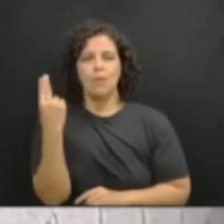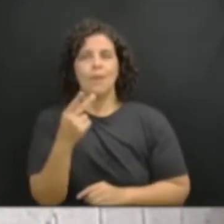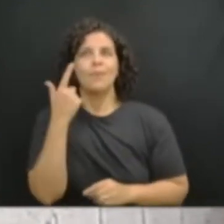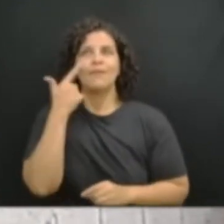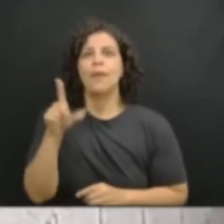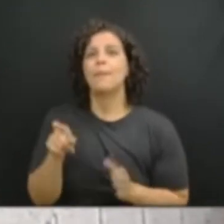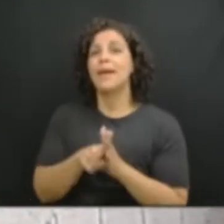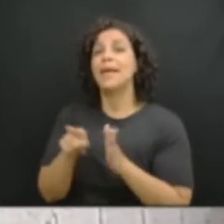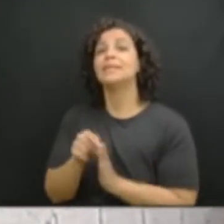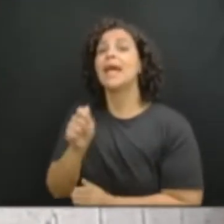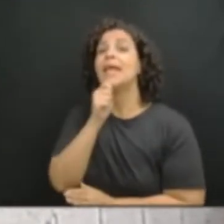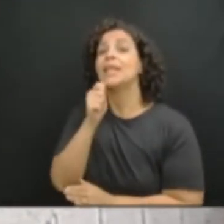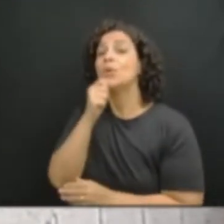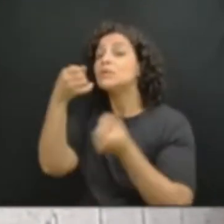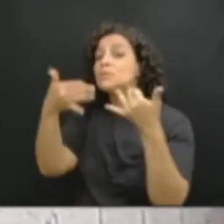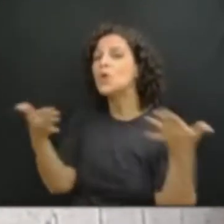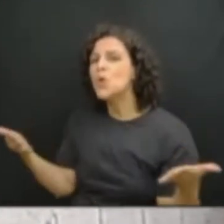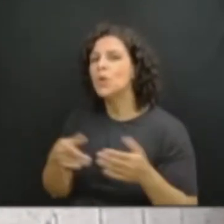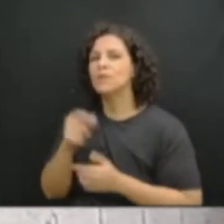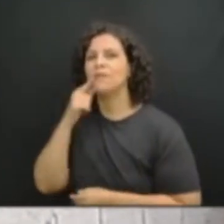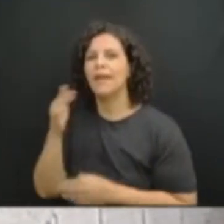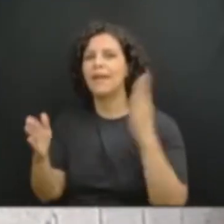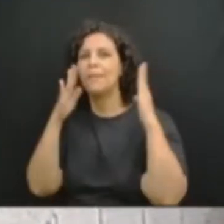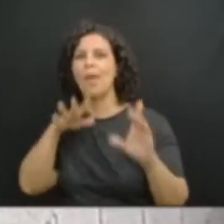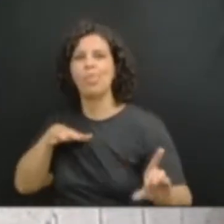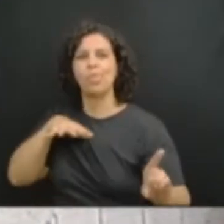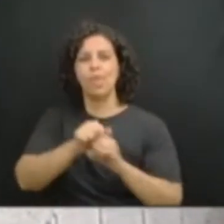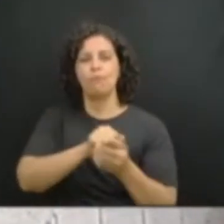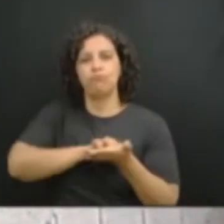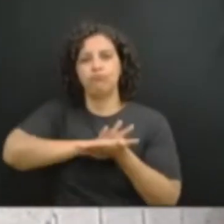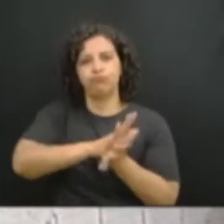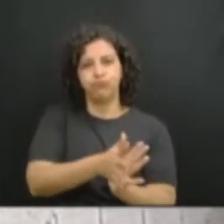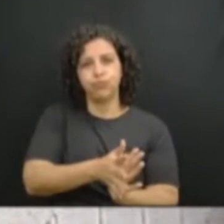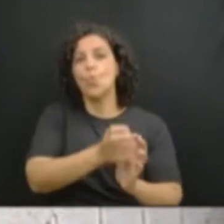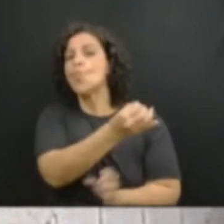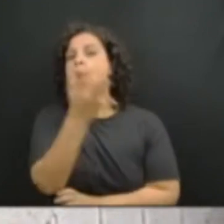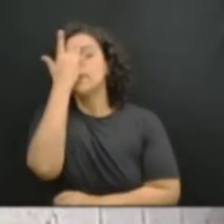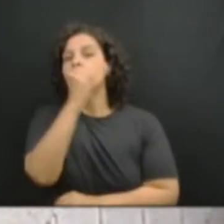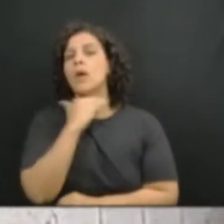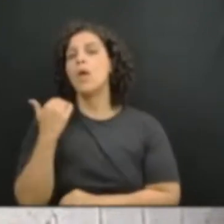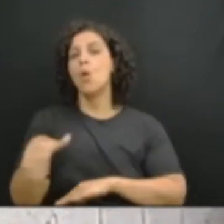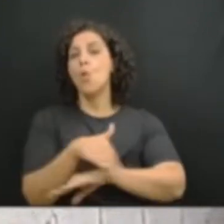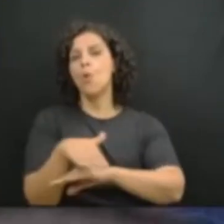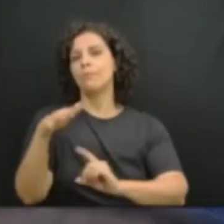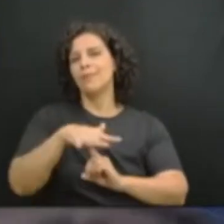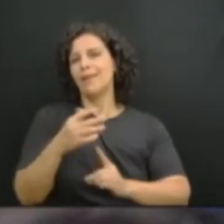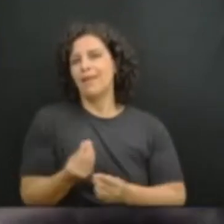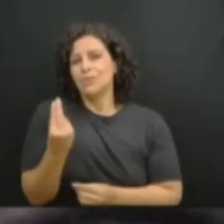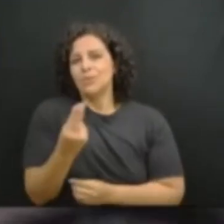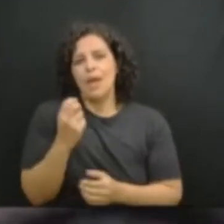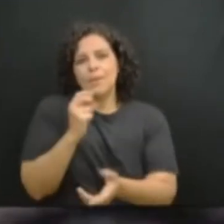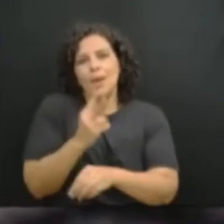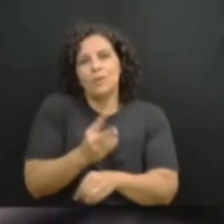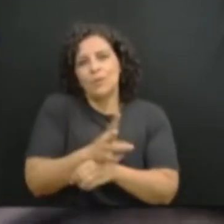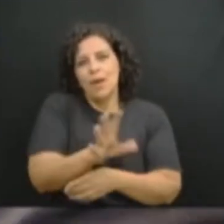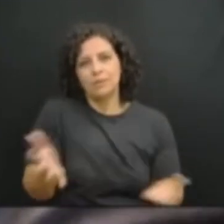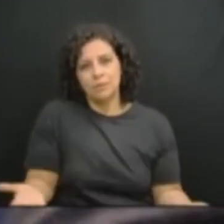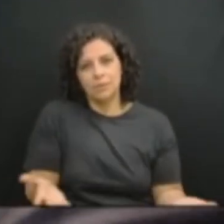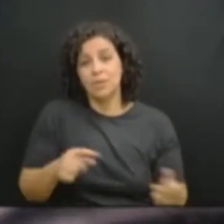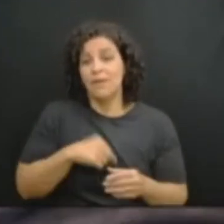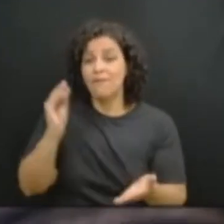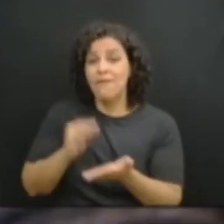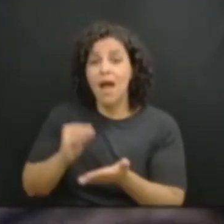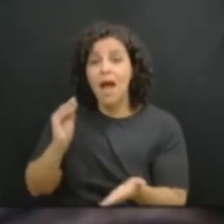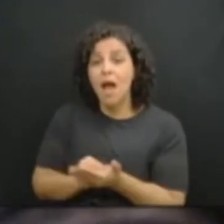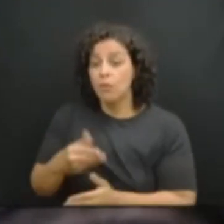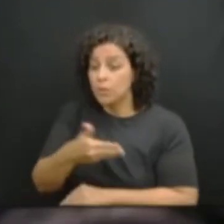relatos, como o doutor Antenor fez aqui hoje, e outras pessoas perdendo vida nas rodovias que estão aqui hoje, porque não